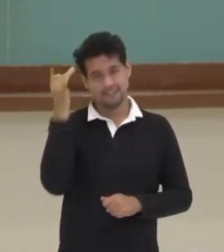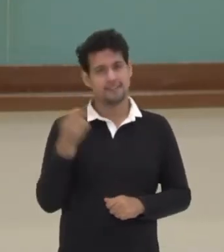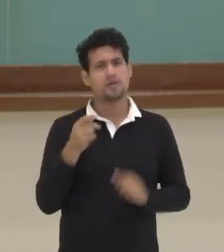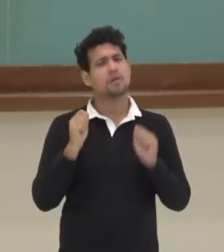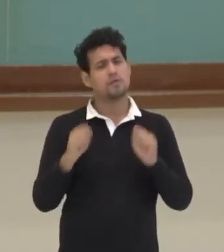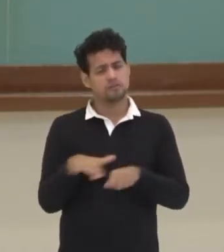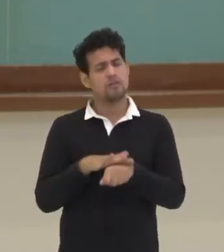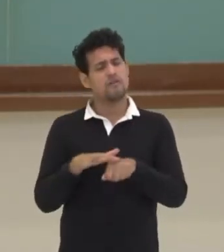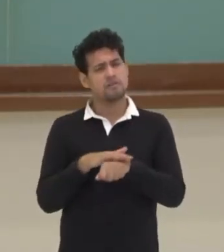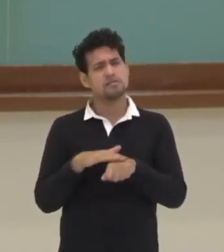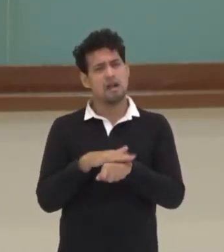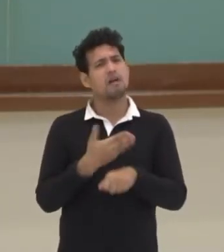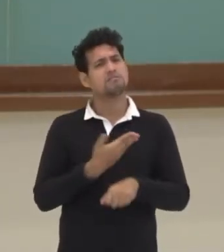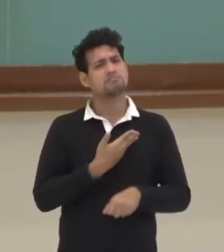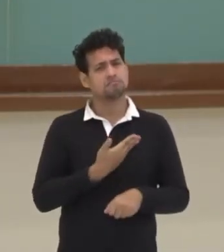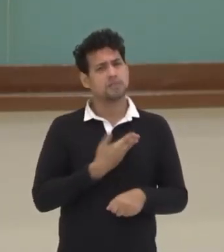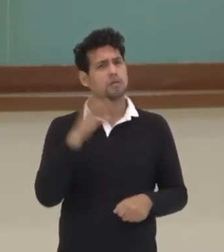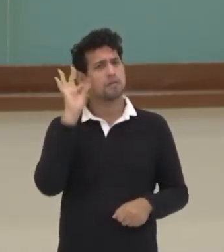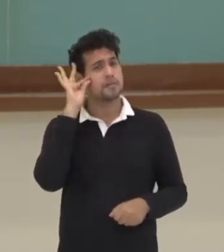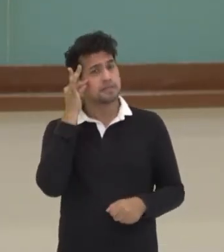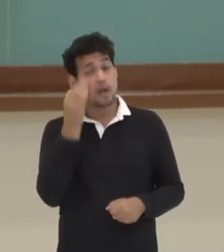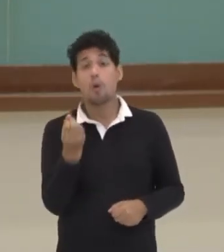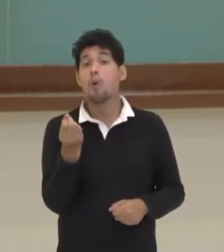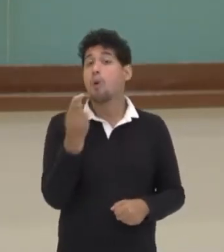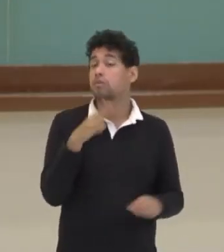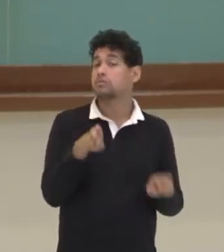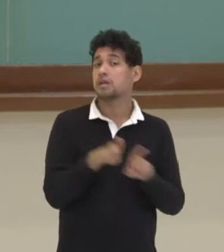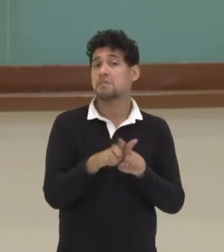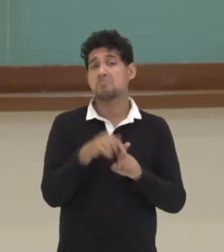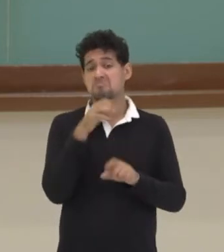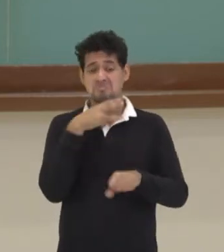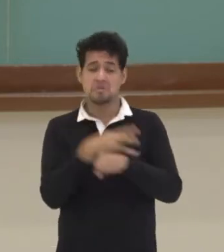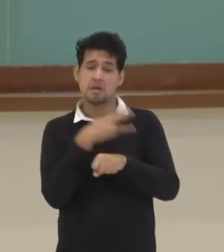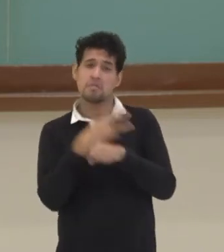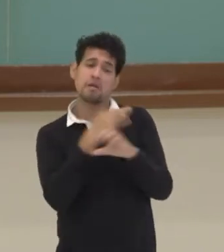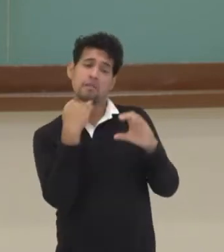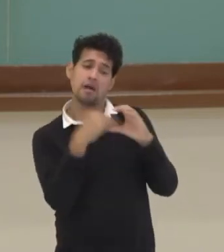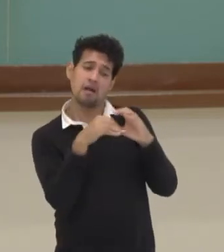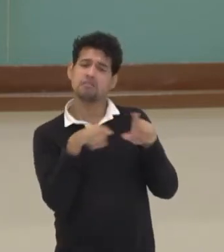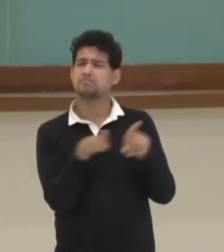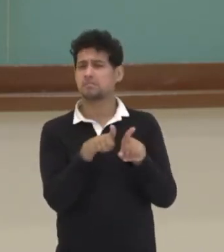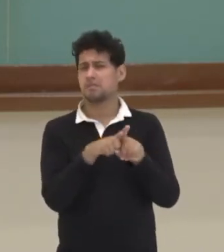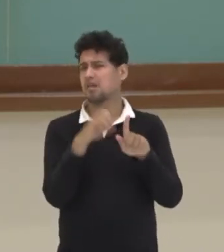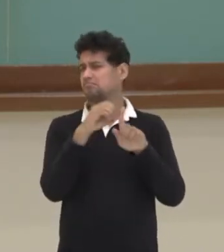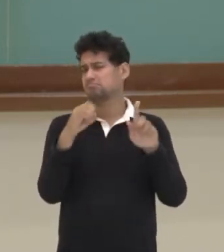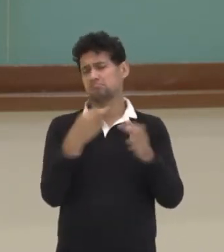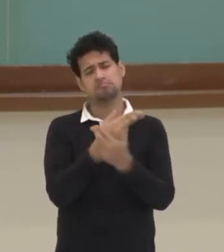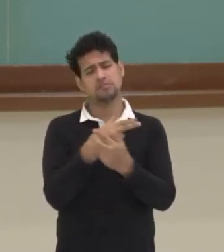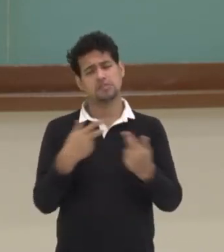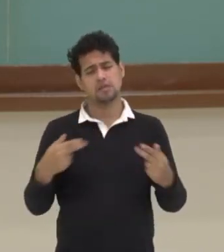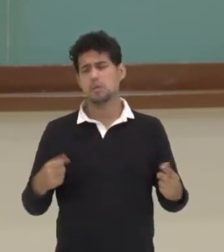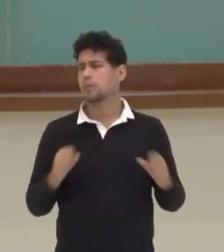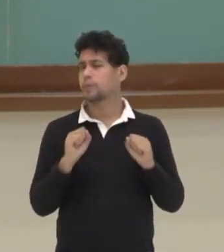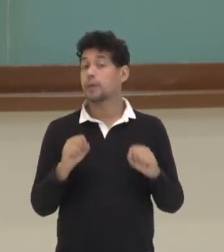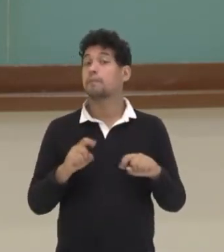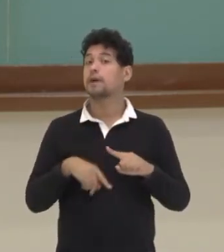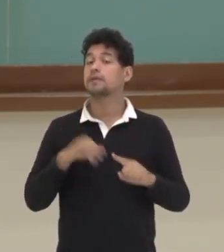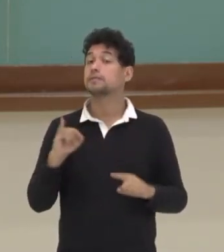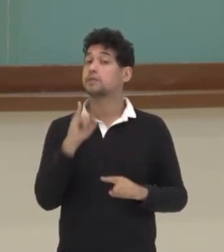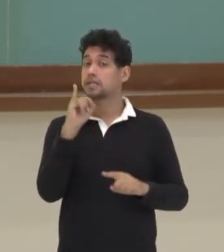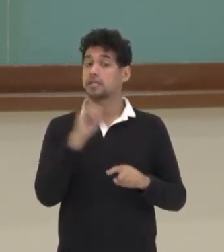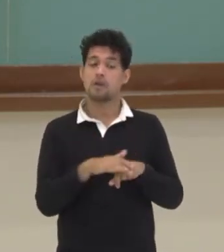com um colega presencialmente ou passando uma mensagem, conversando com ele online, mas o importante é que